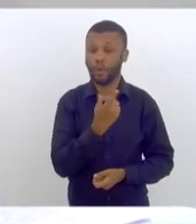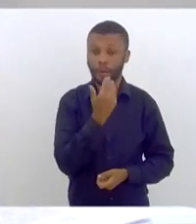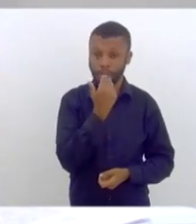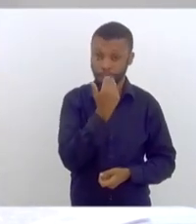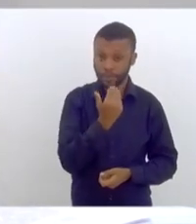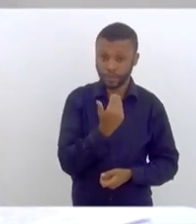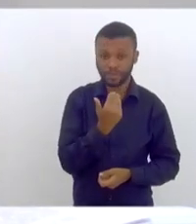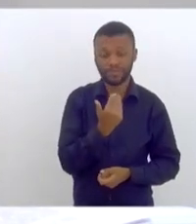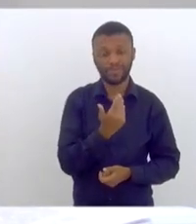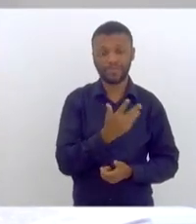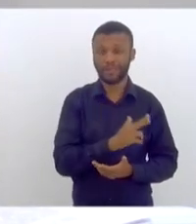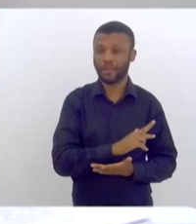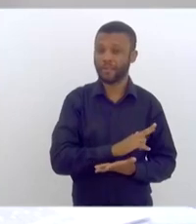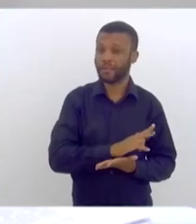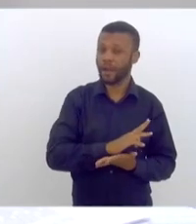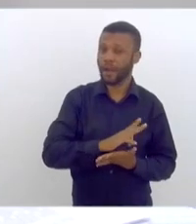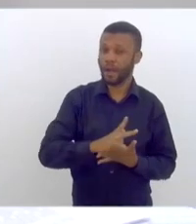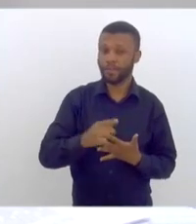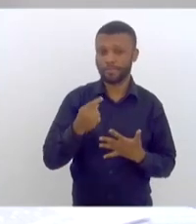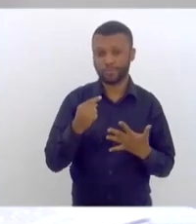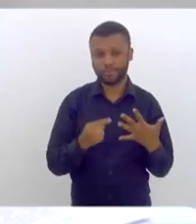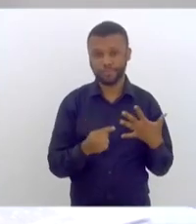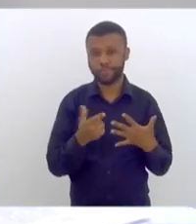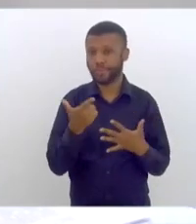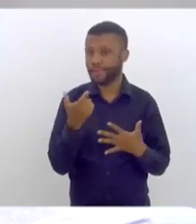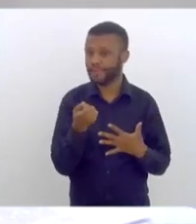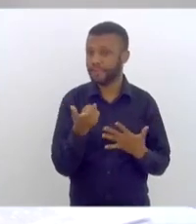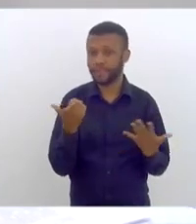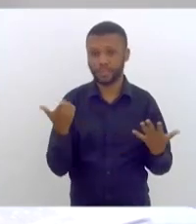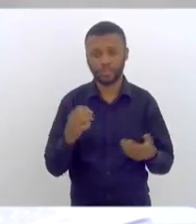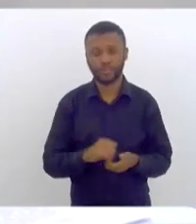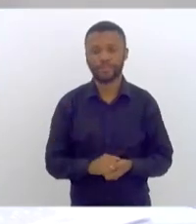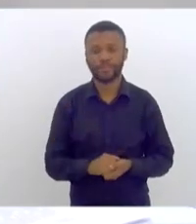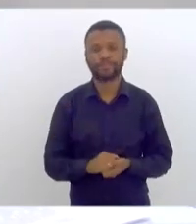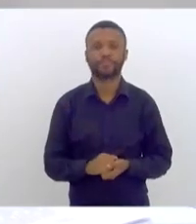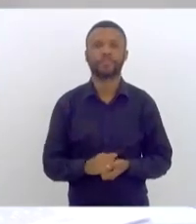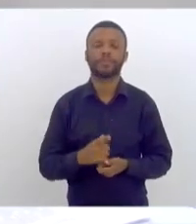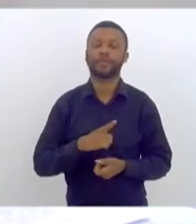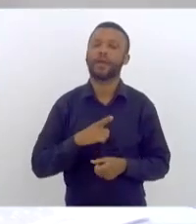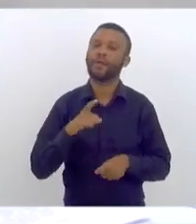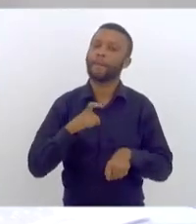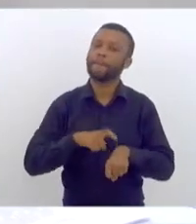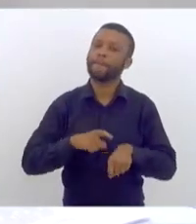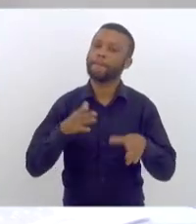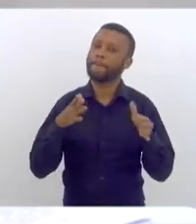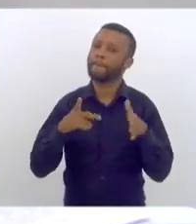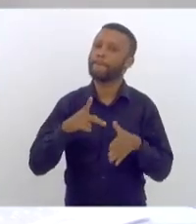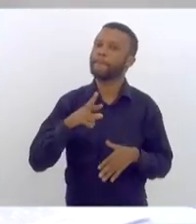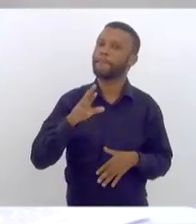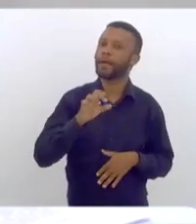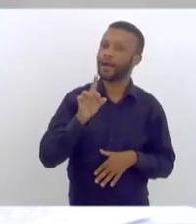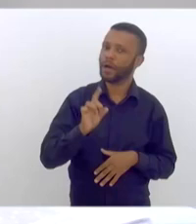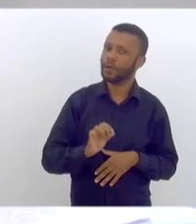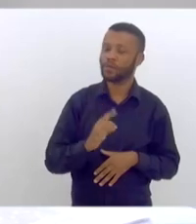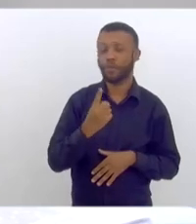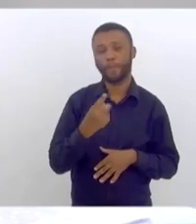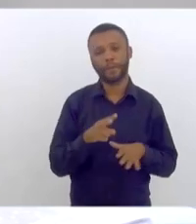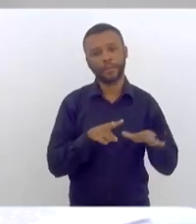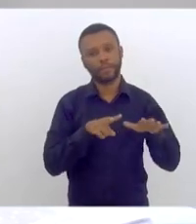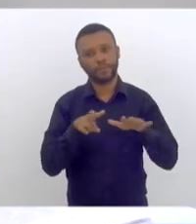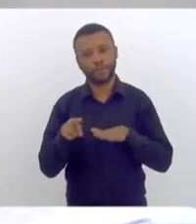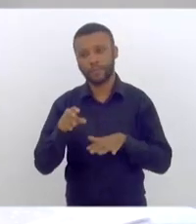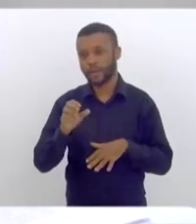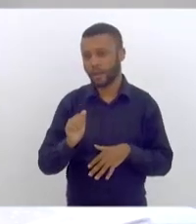o montante daqueles pedidos chegaram a 20 que deram entrada no prazo Mas mesmo de uma semana 20 uma semana